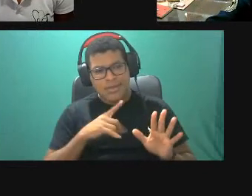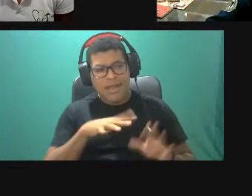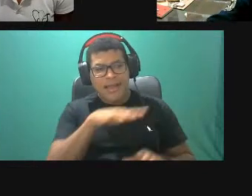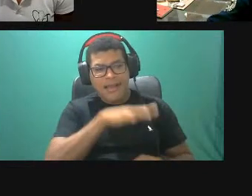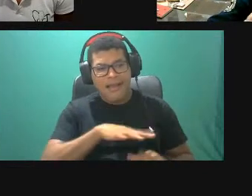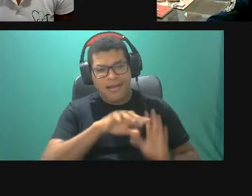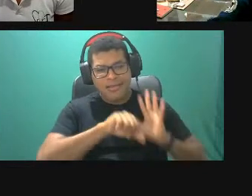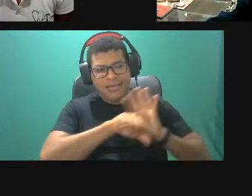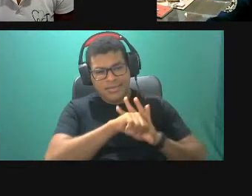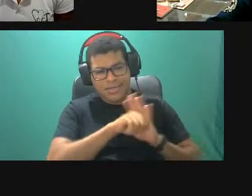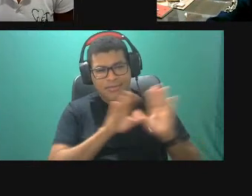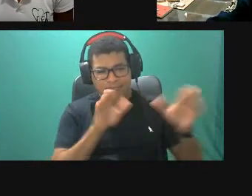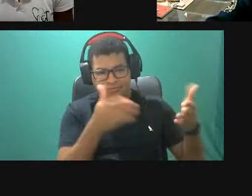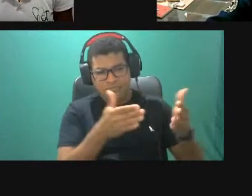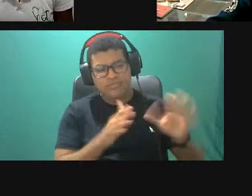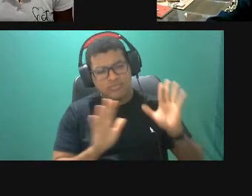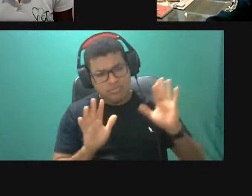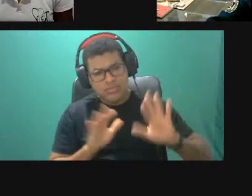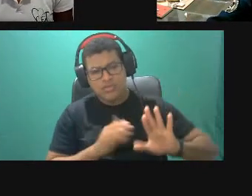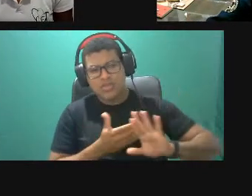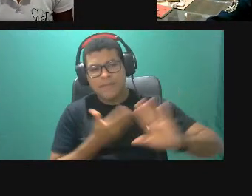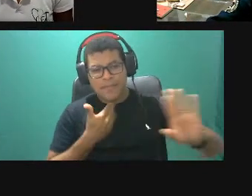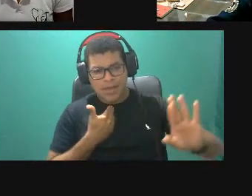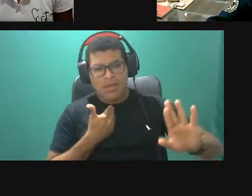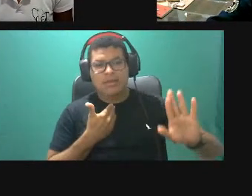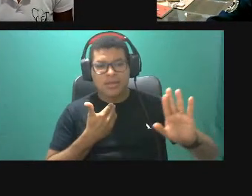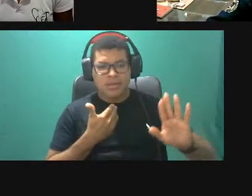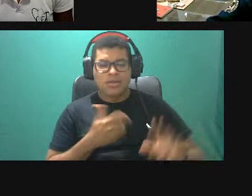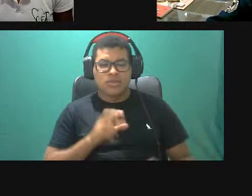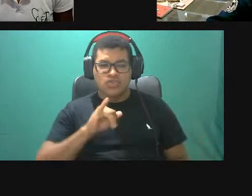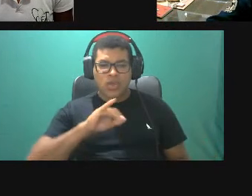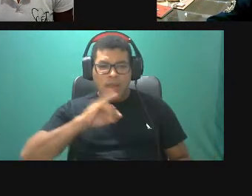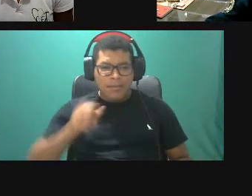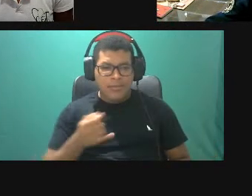atuação específico, né? Mas só para aproveitar esse gancho.